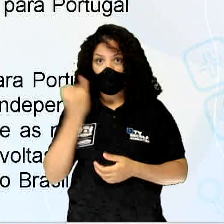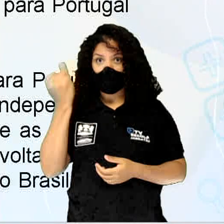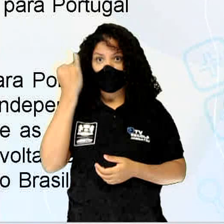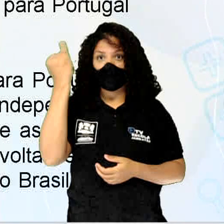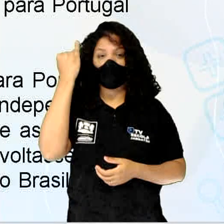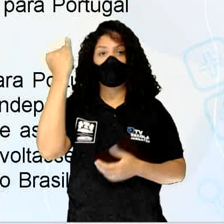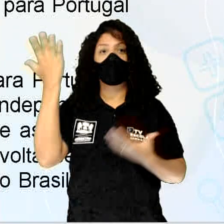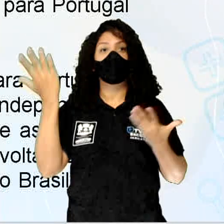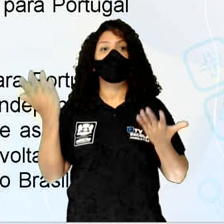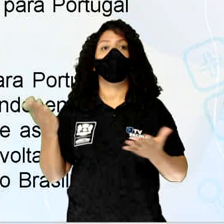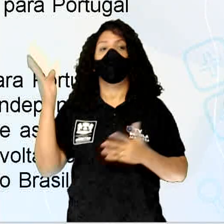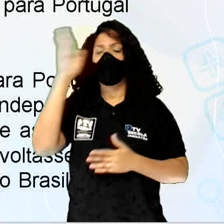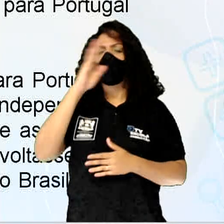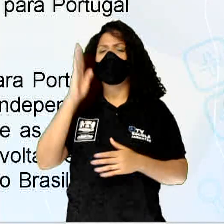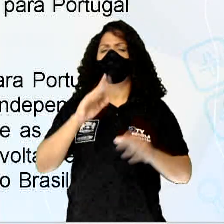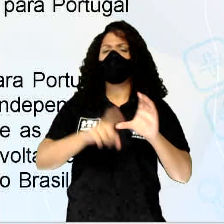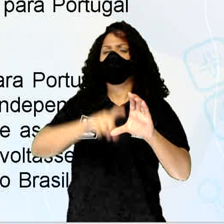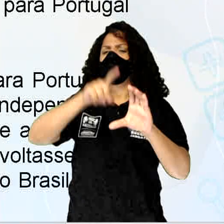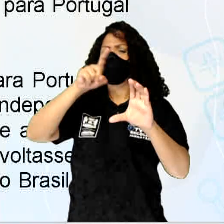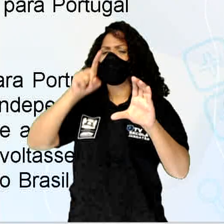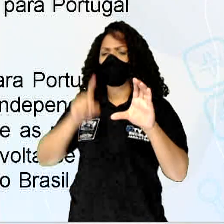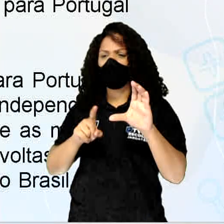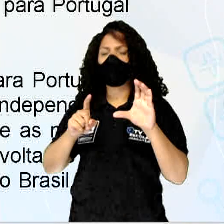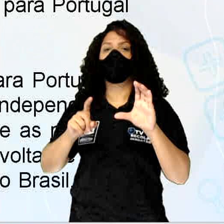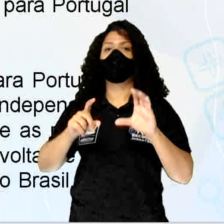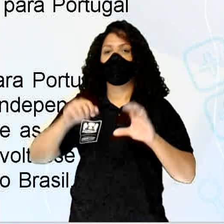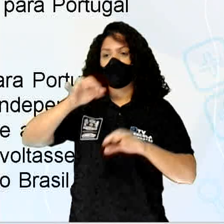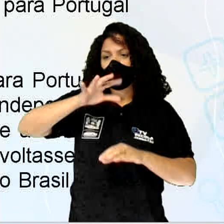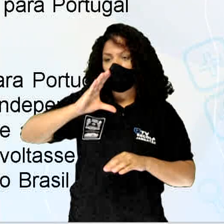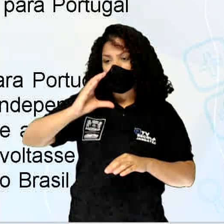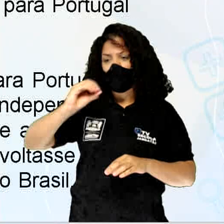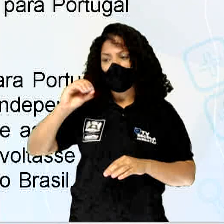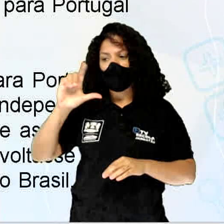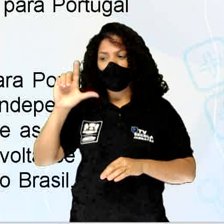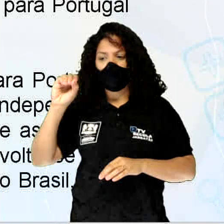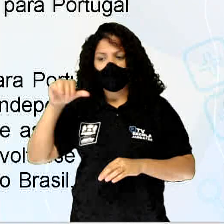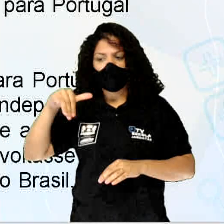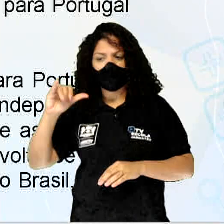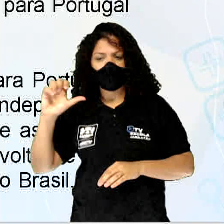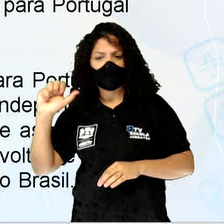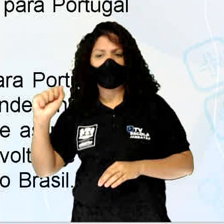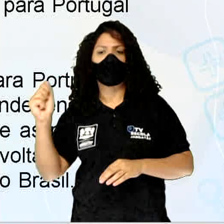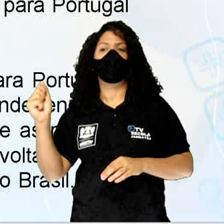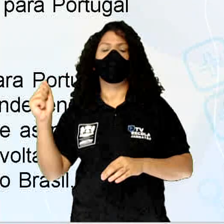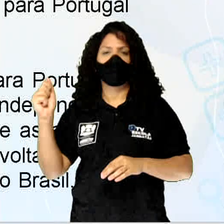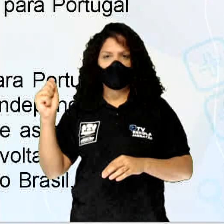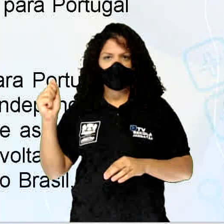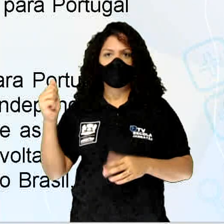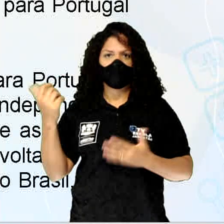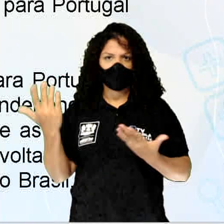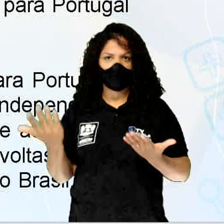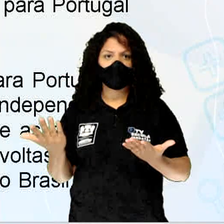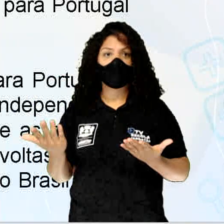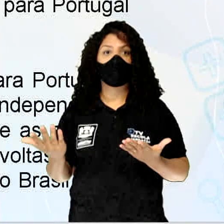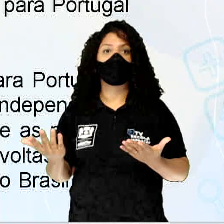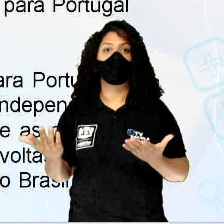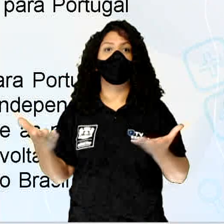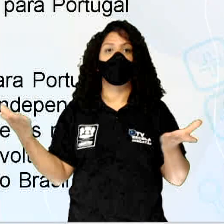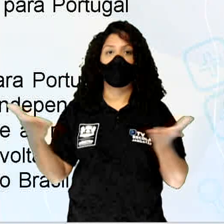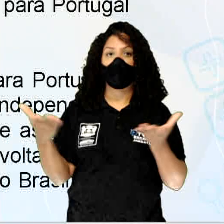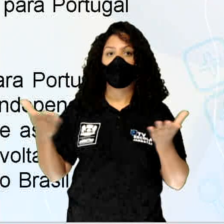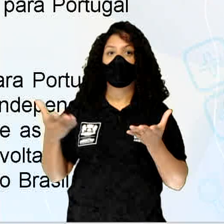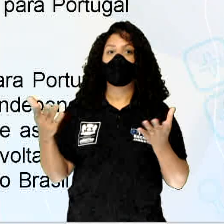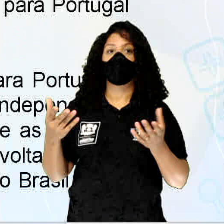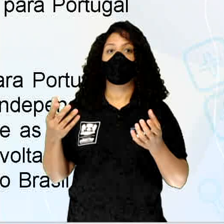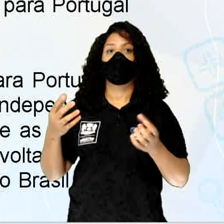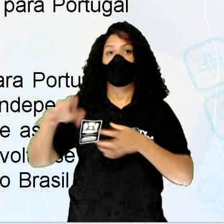Brasil deixou de ser colônia e se elevou ao nível de Reino Unido. Lembra que eu falei para vocês? Isso resultou na Revolução Liberal do Porto. Isso é